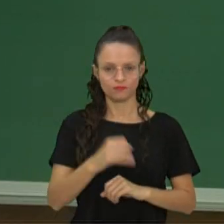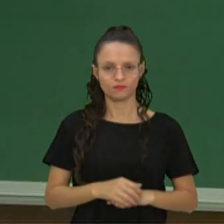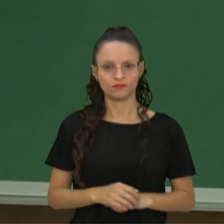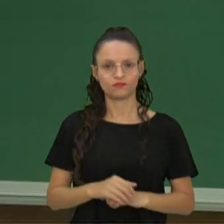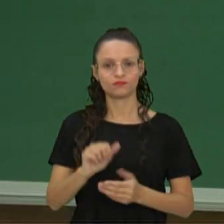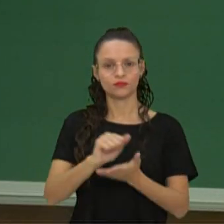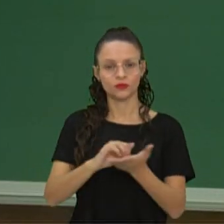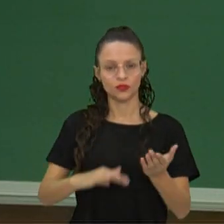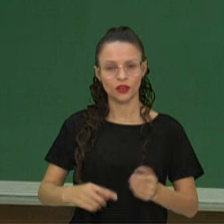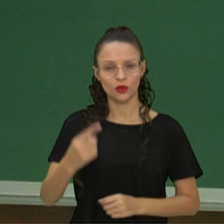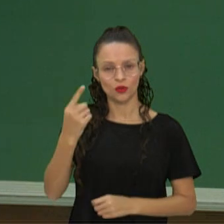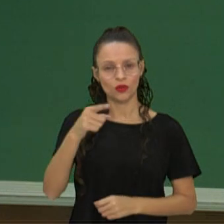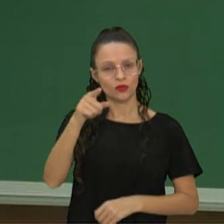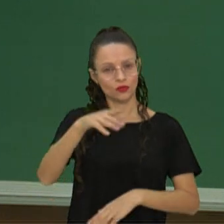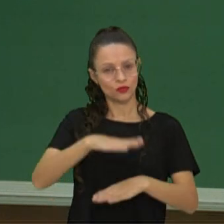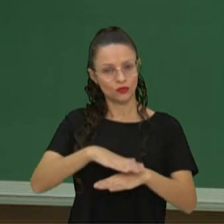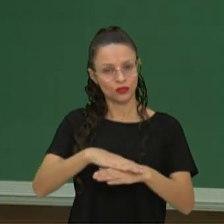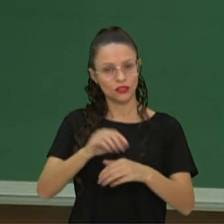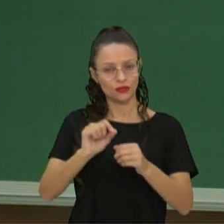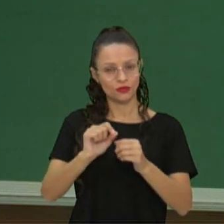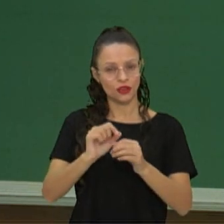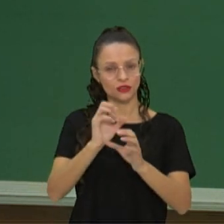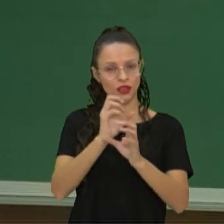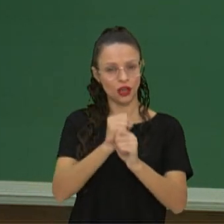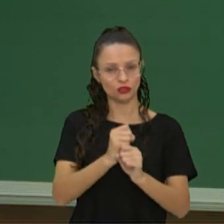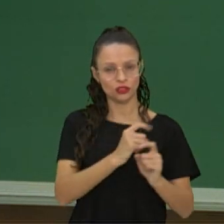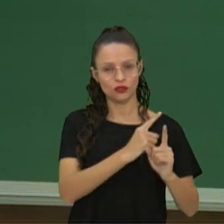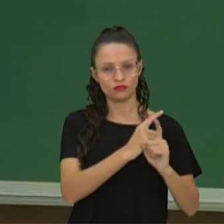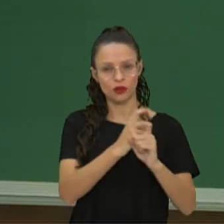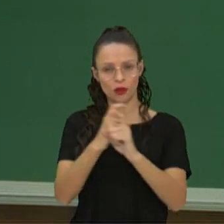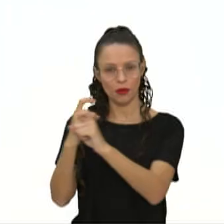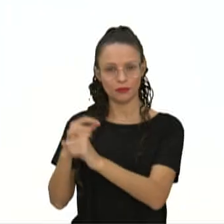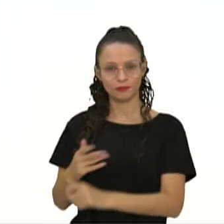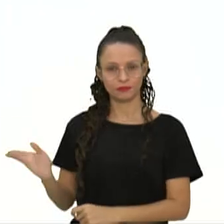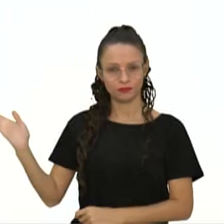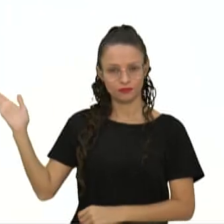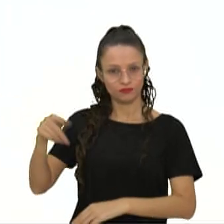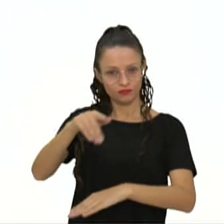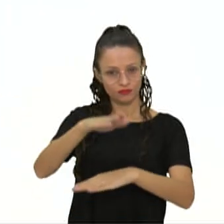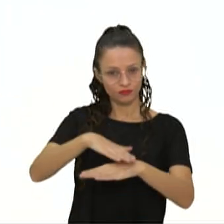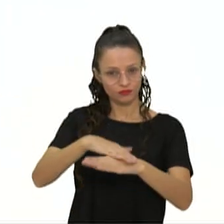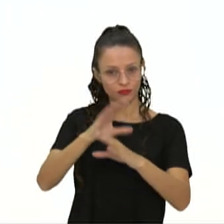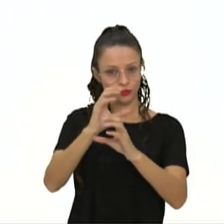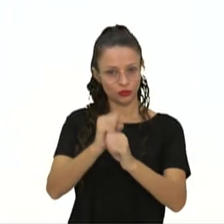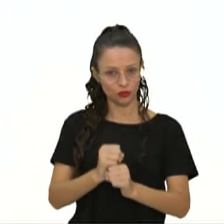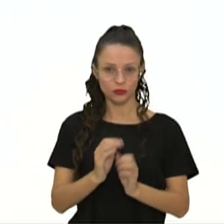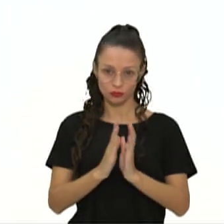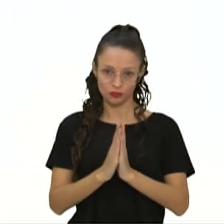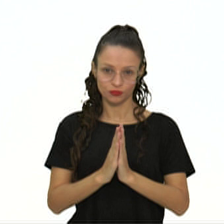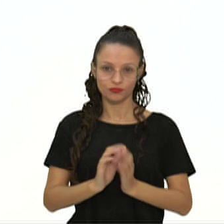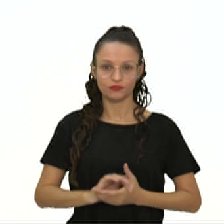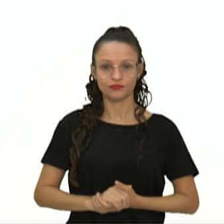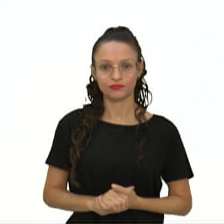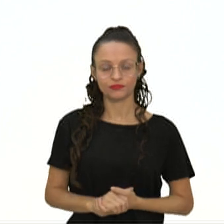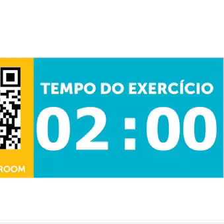Exercício 1. Faça a adição algébrica dos polinômios. Então, tem 2 polinômios aí. Faça a soma para mim, por favor.